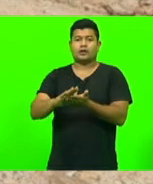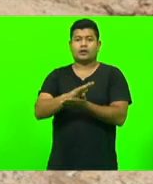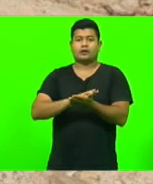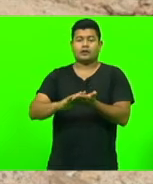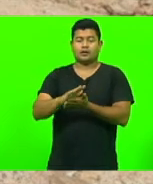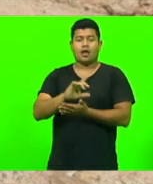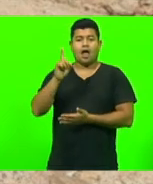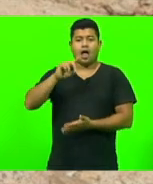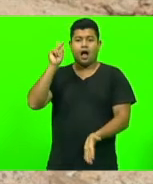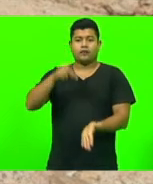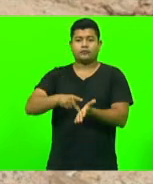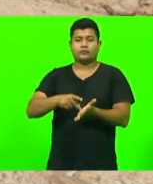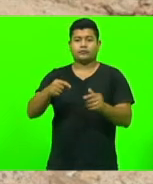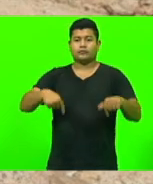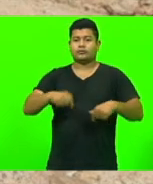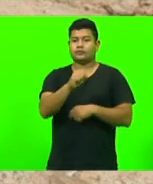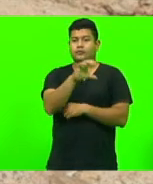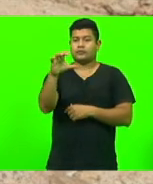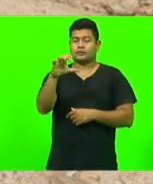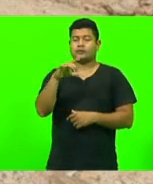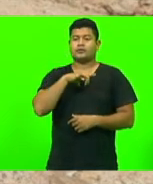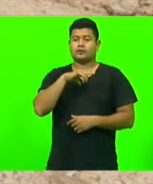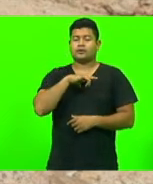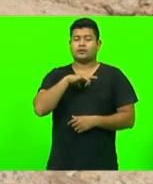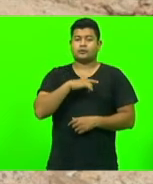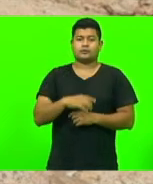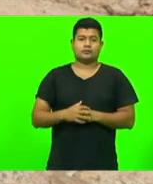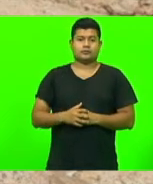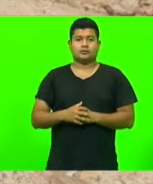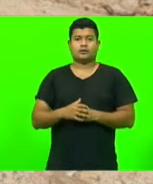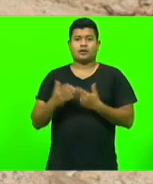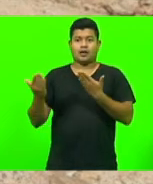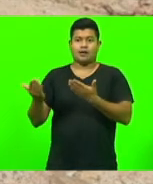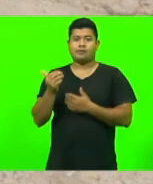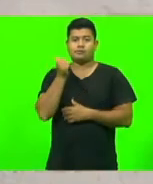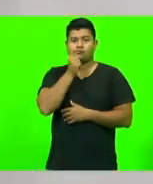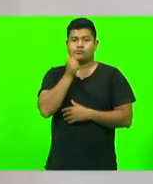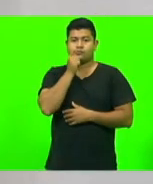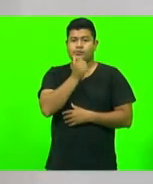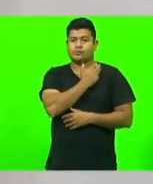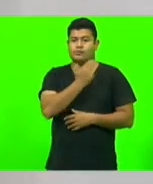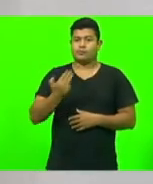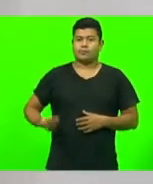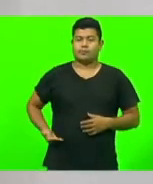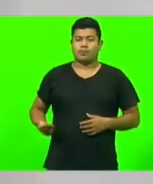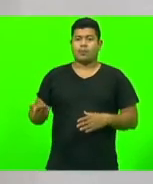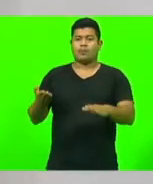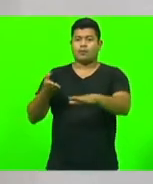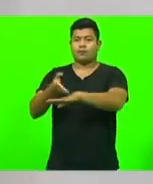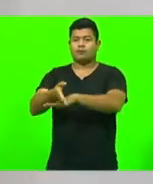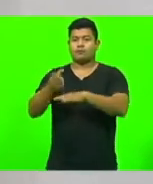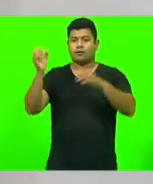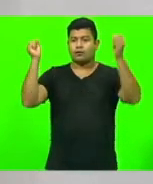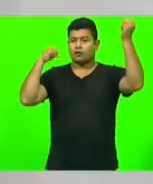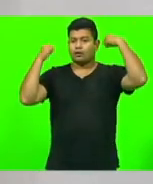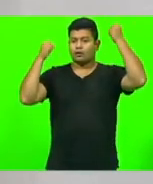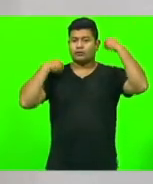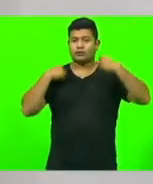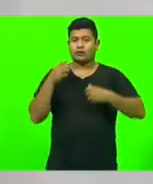Santa Catarina está enfrentando. A ministra esteve recentemente em Chapecó e só mandou a